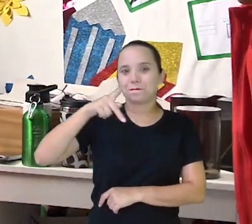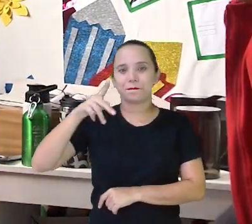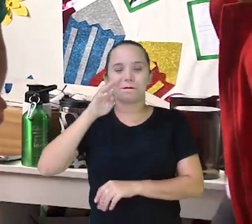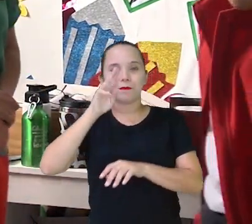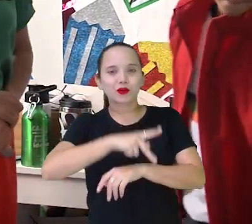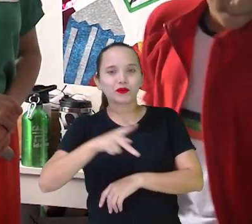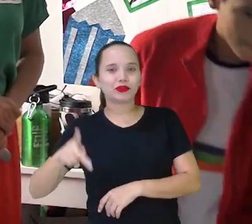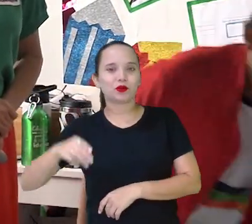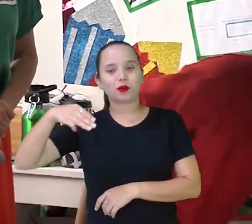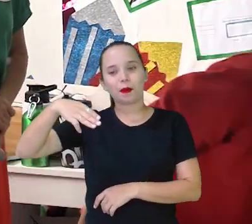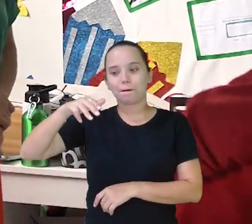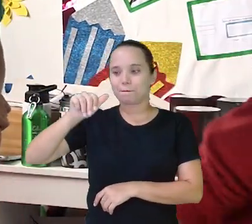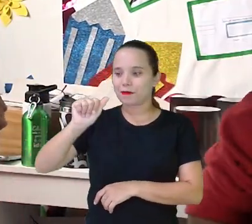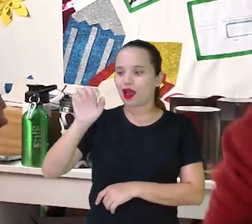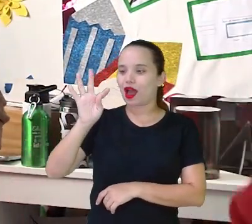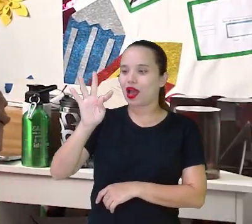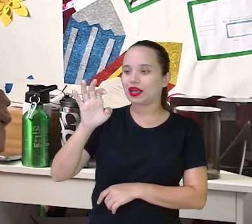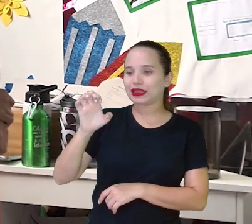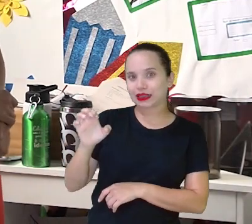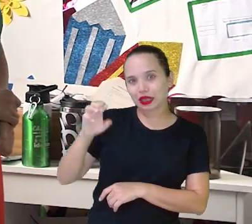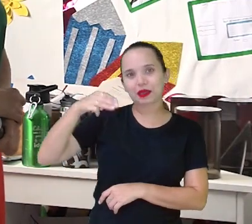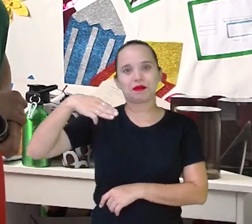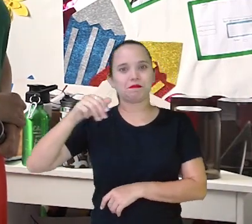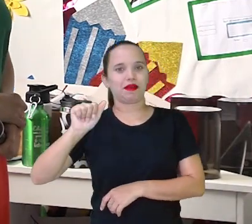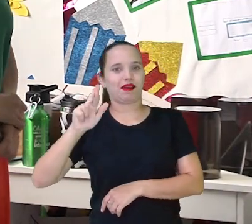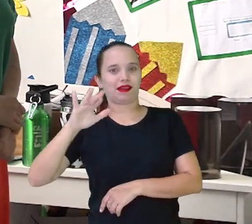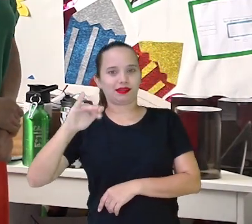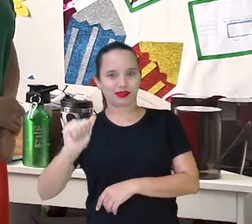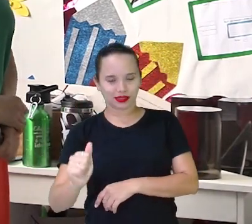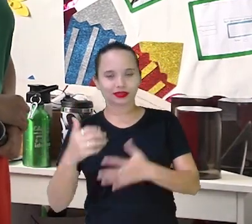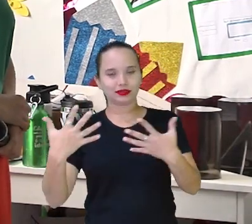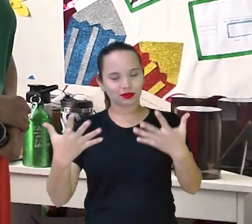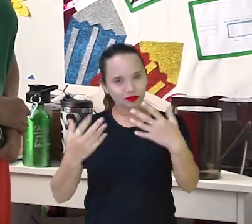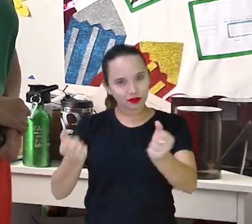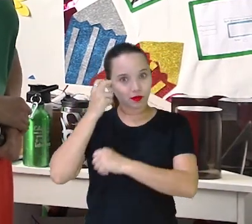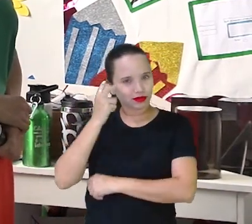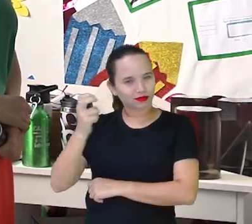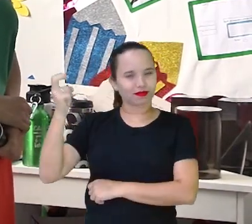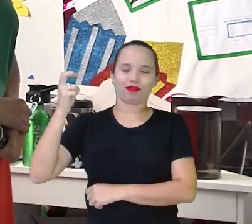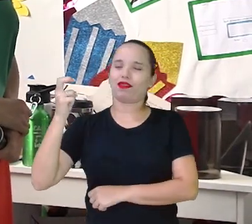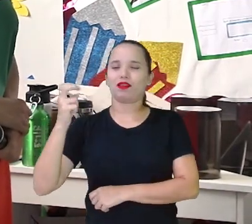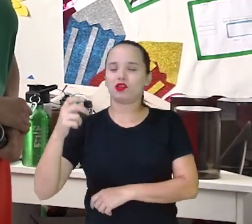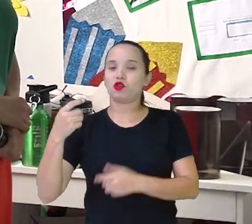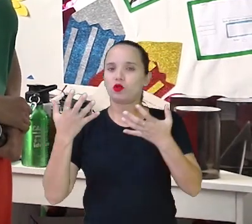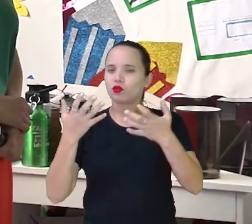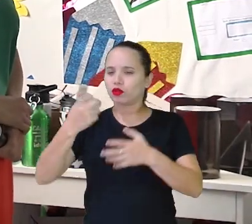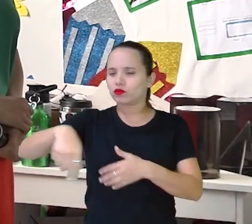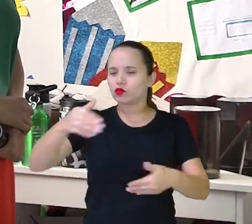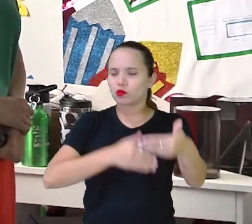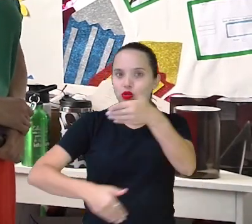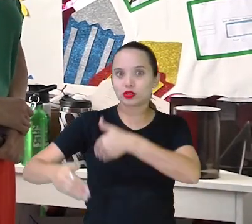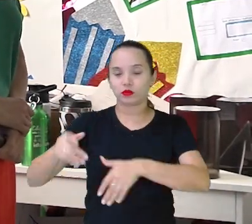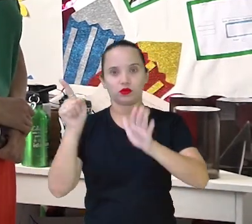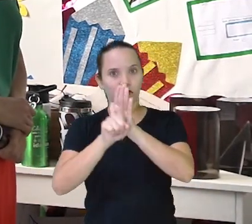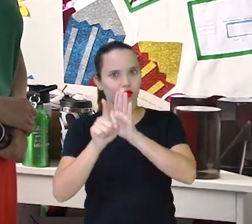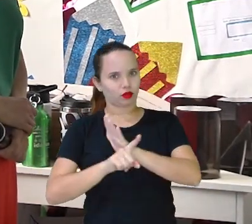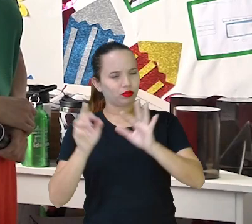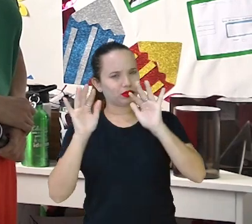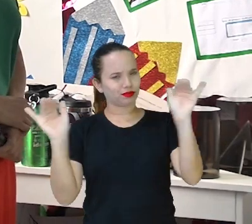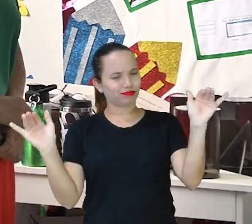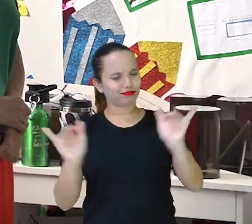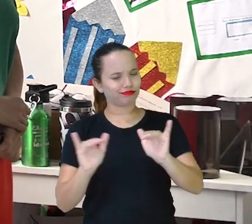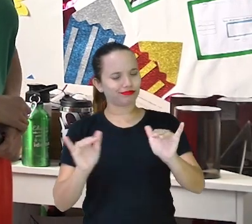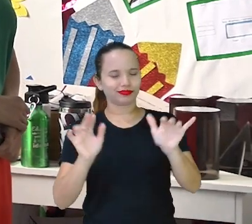Então, vamos ficar espertos. Eu quero que vocês participem junto comigo. As questões são muito tranquilas, tá? A gente